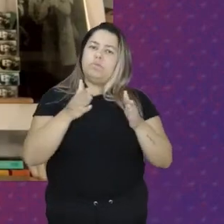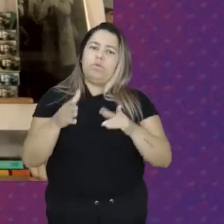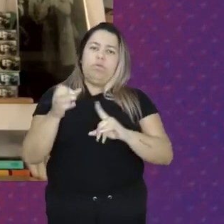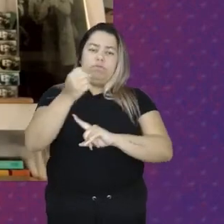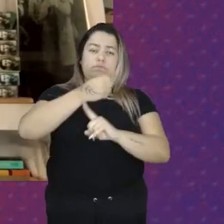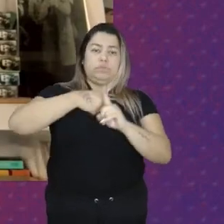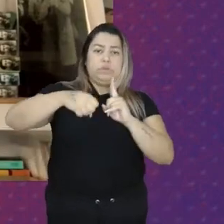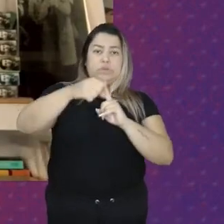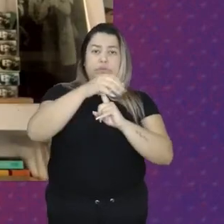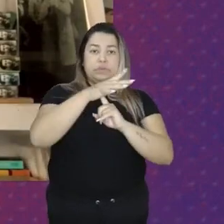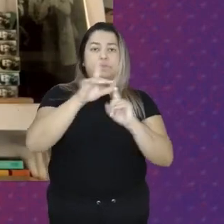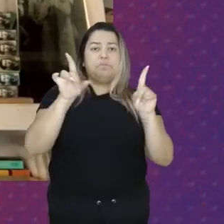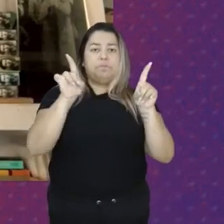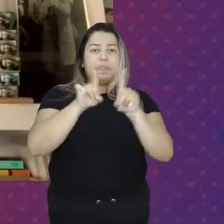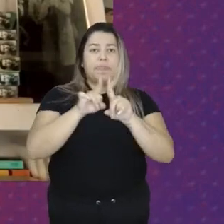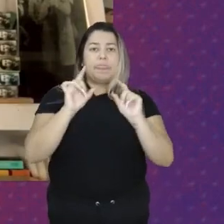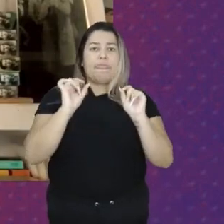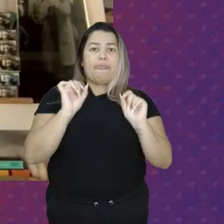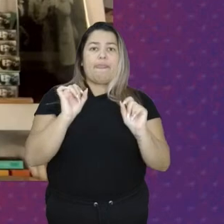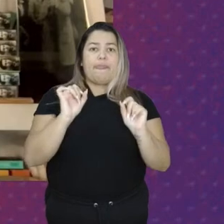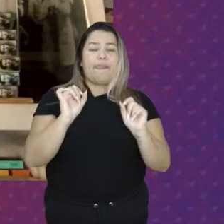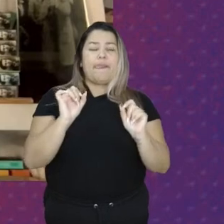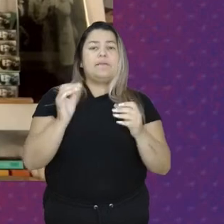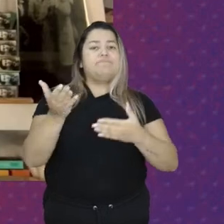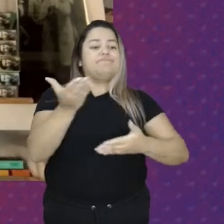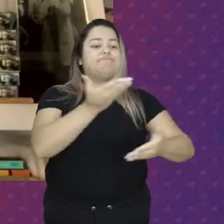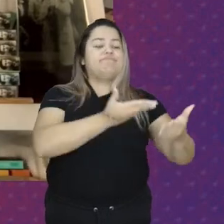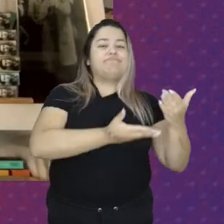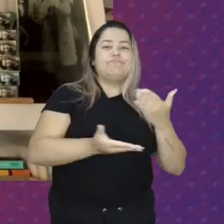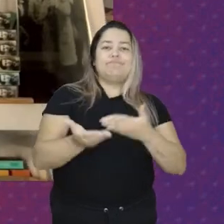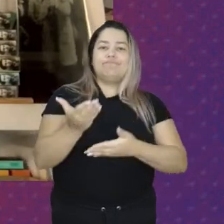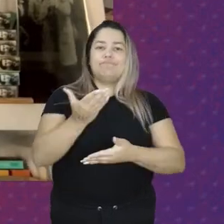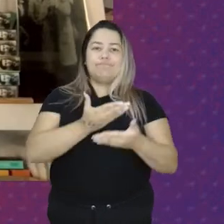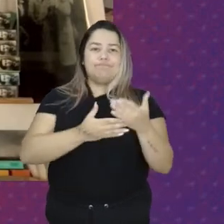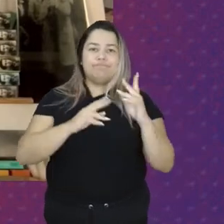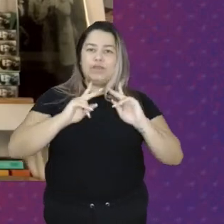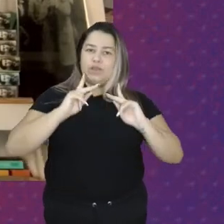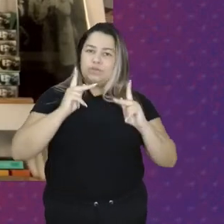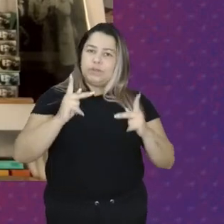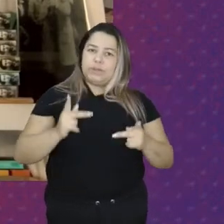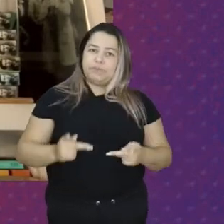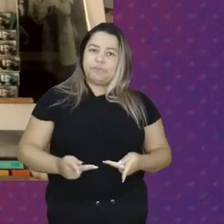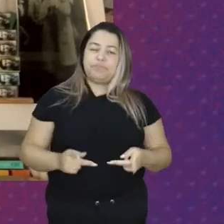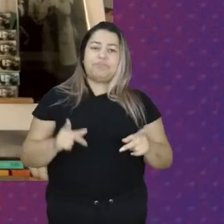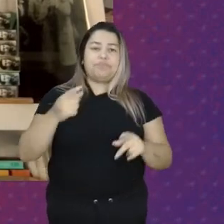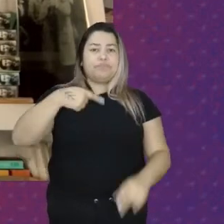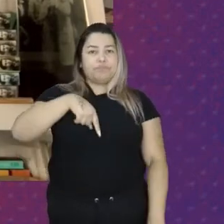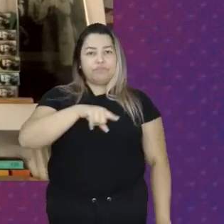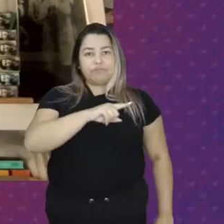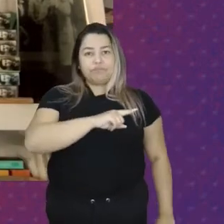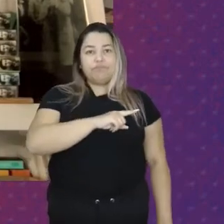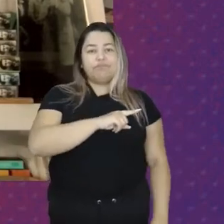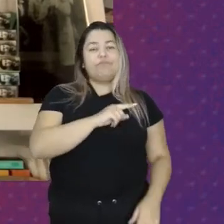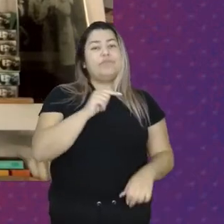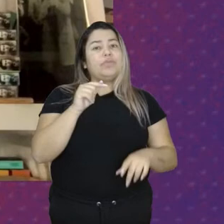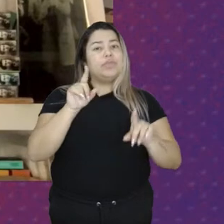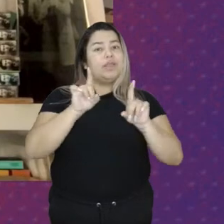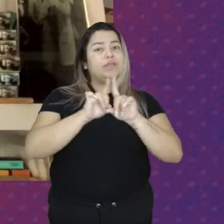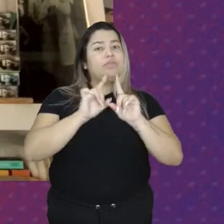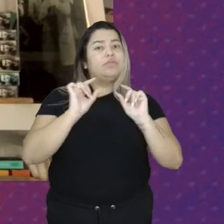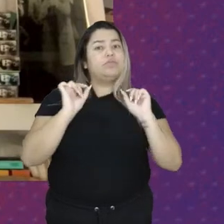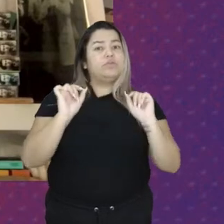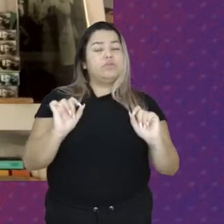sociedade, os processos que envolvem a condição humana, no nosso tempo,